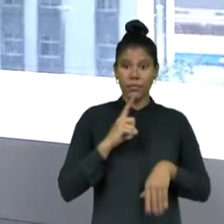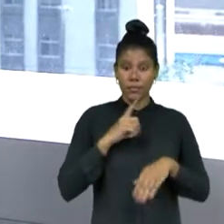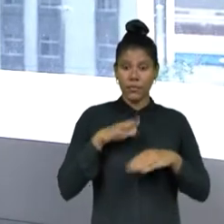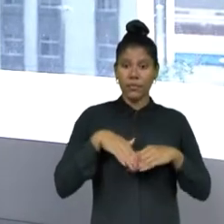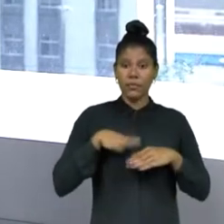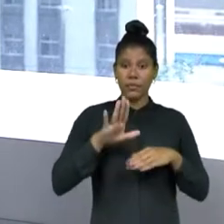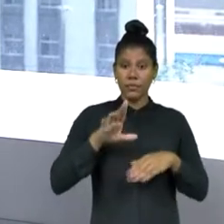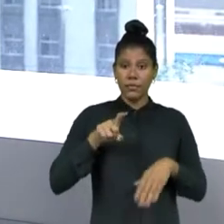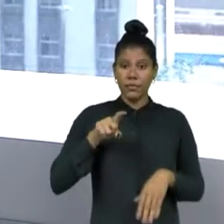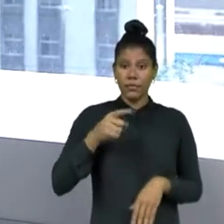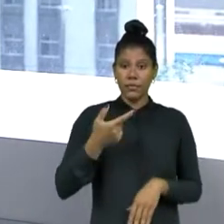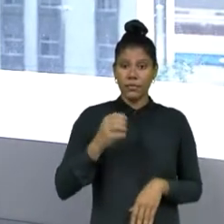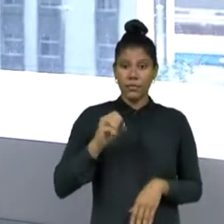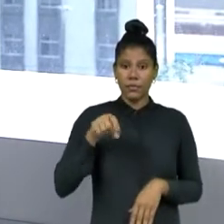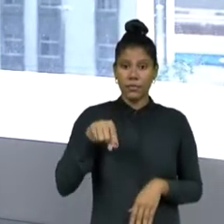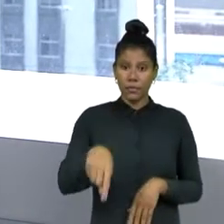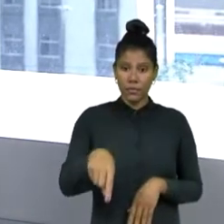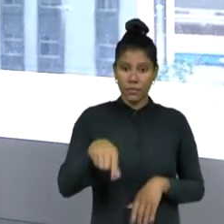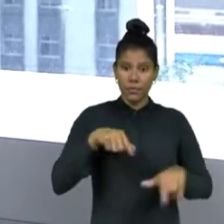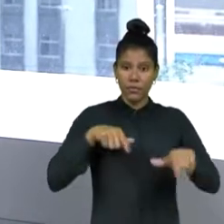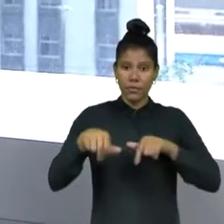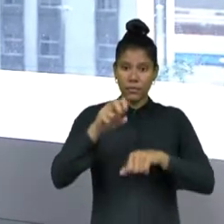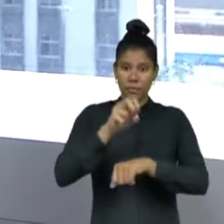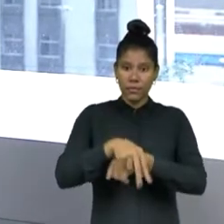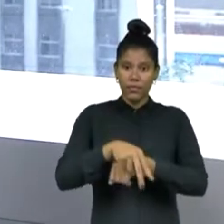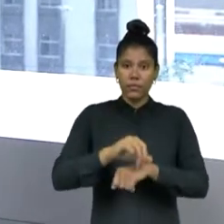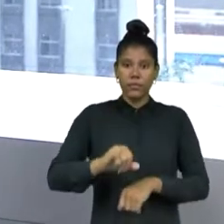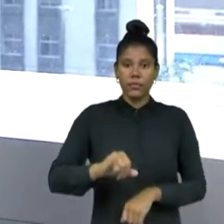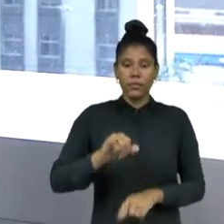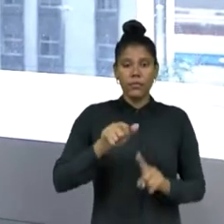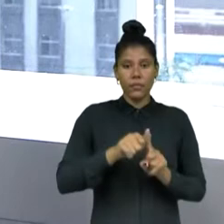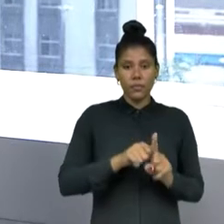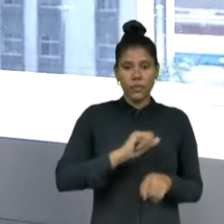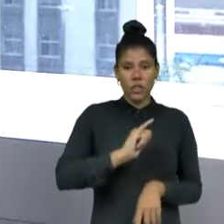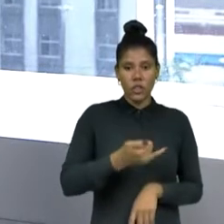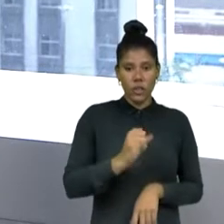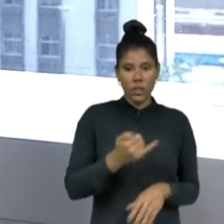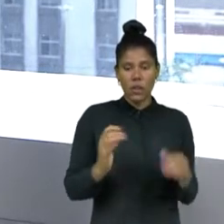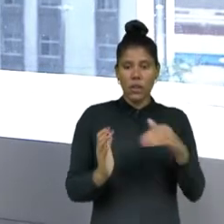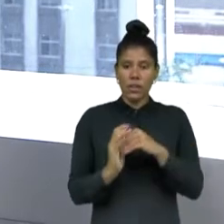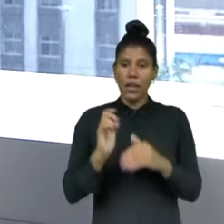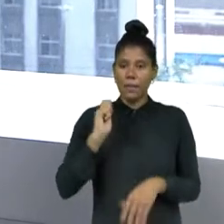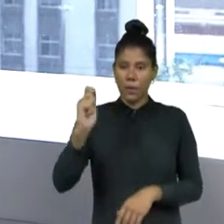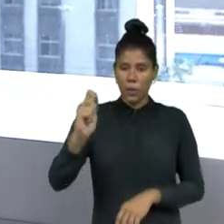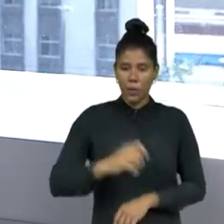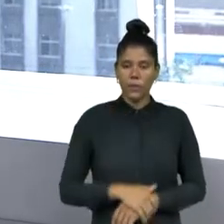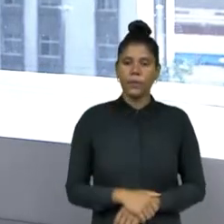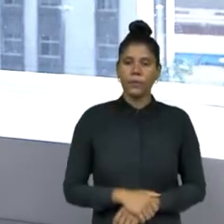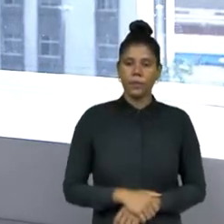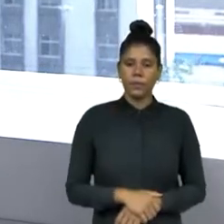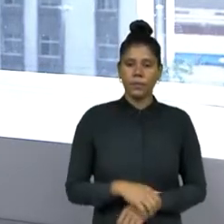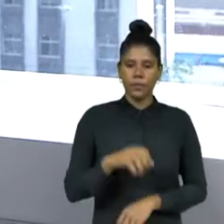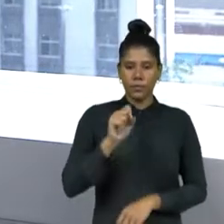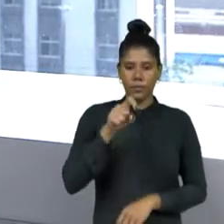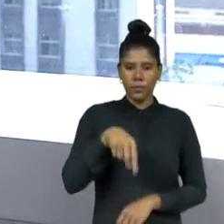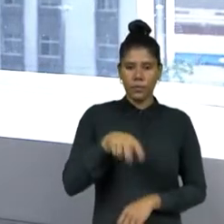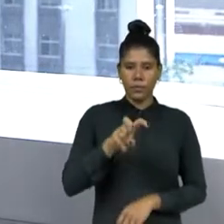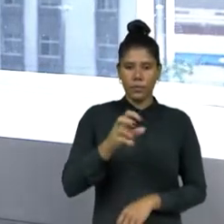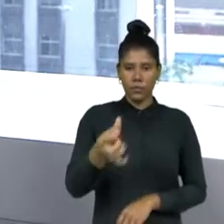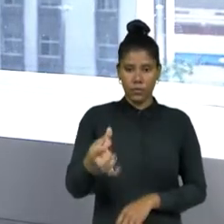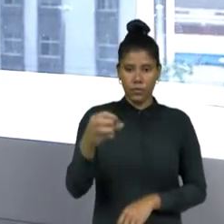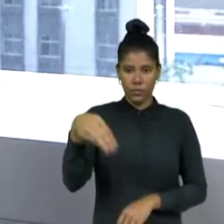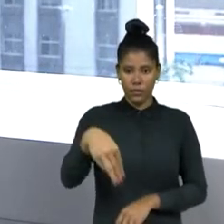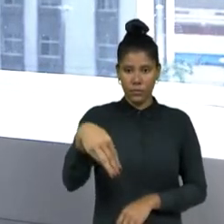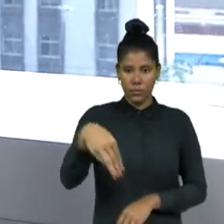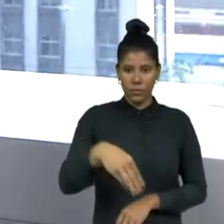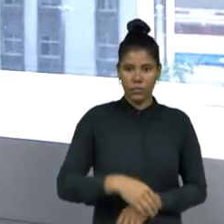mil postos de trabalho entre os meses de janeiro e abril deste ano. 8 horas 56 minutos,